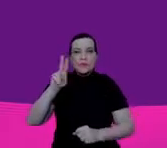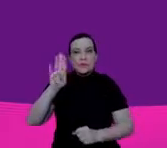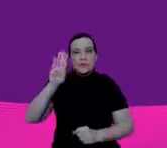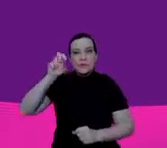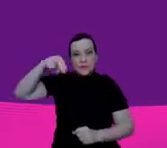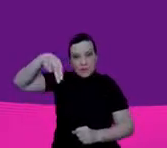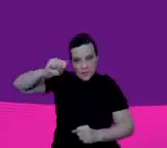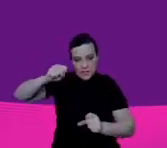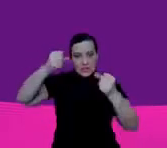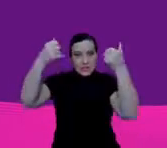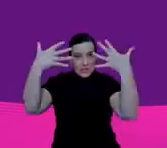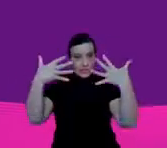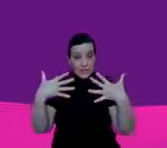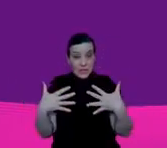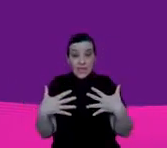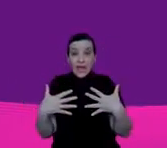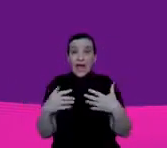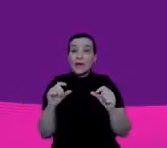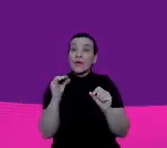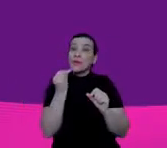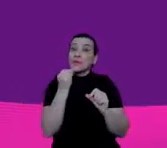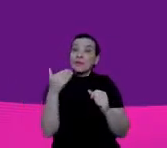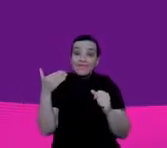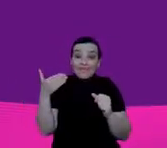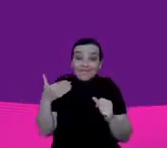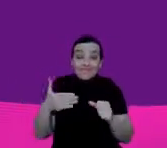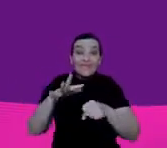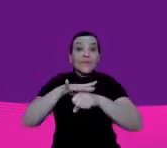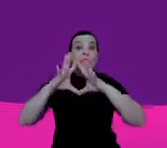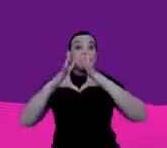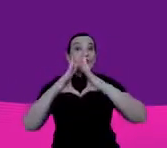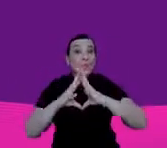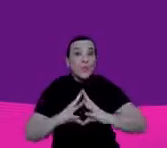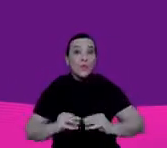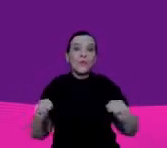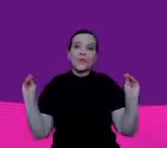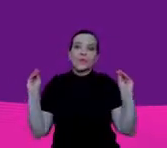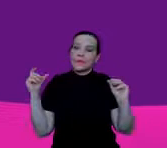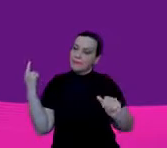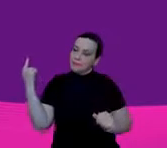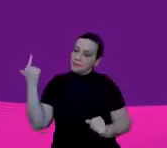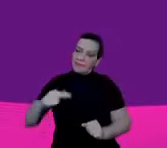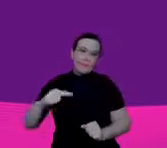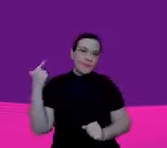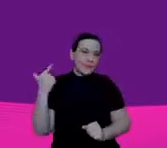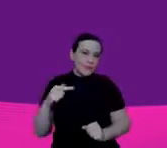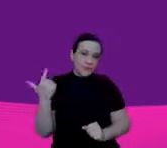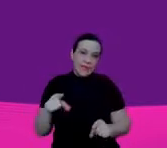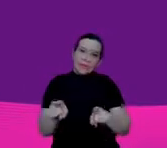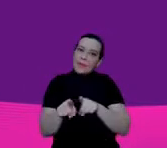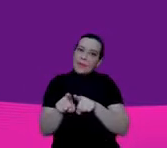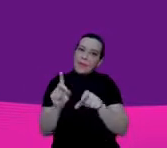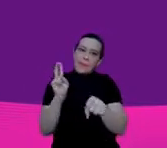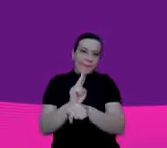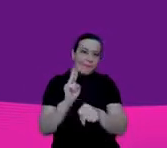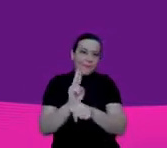uma opção de cura ou de prevenção ou algo que seja neuroprotetor.